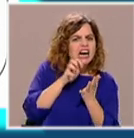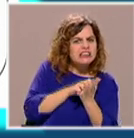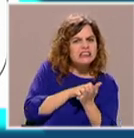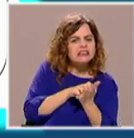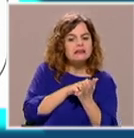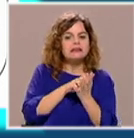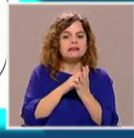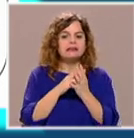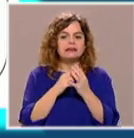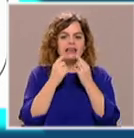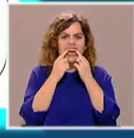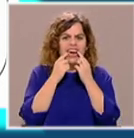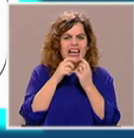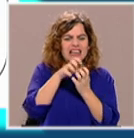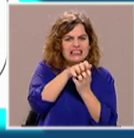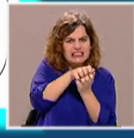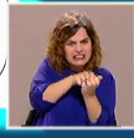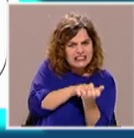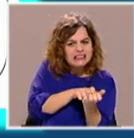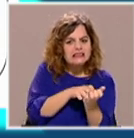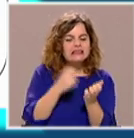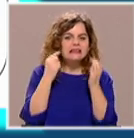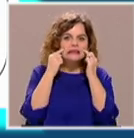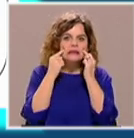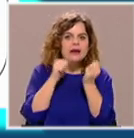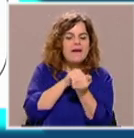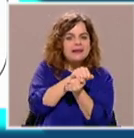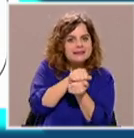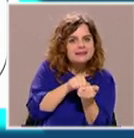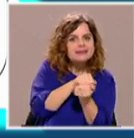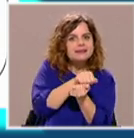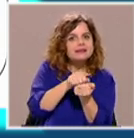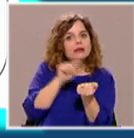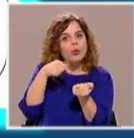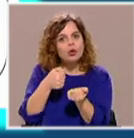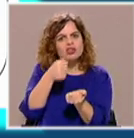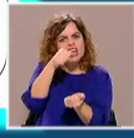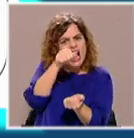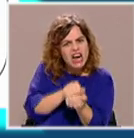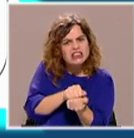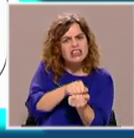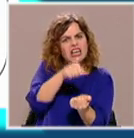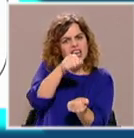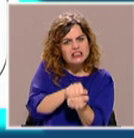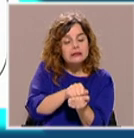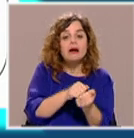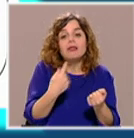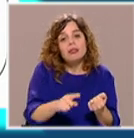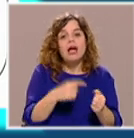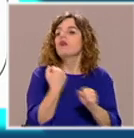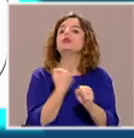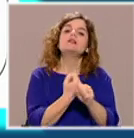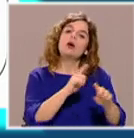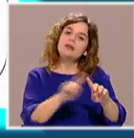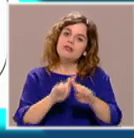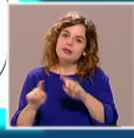os caninos rasgar, pré-molares triturar e os molares esmagar. Posto isto, verificamos também